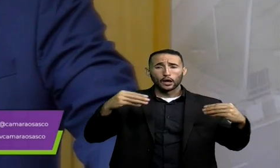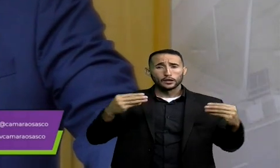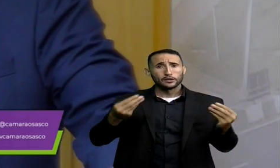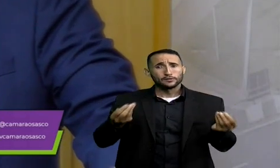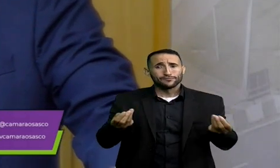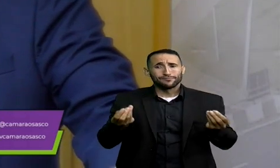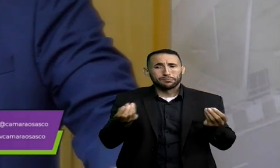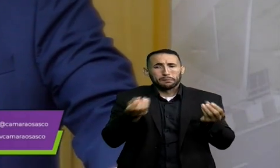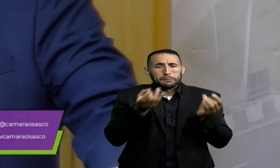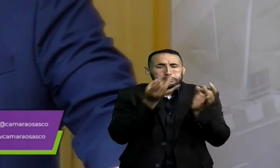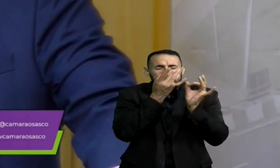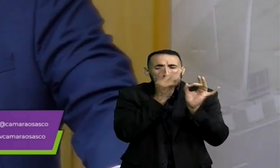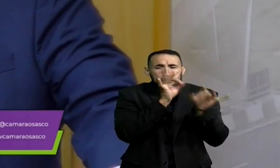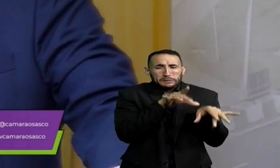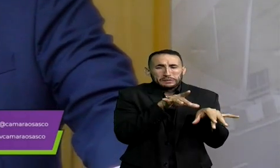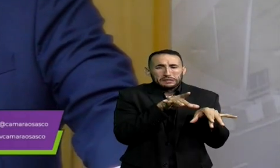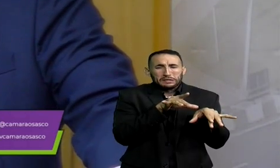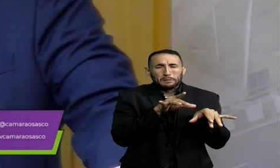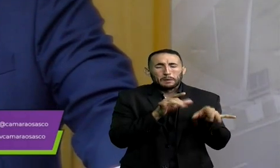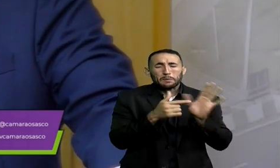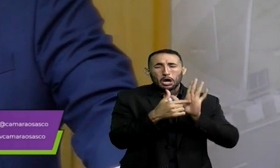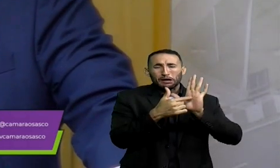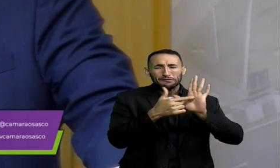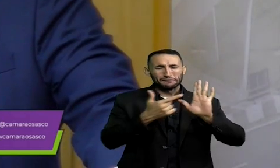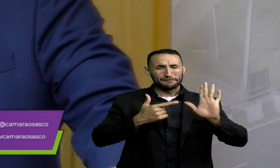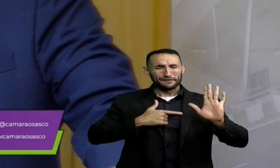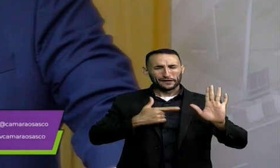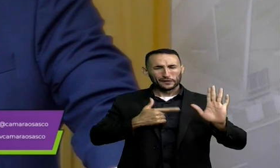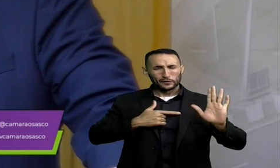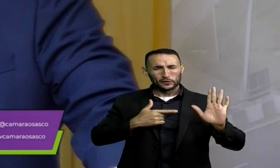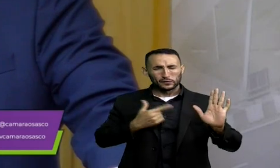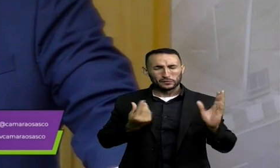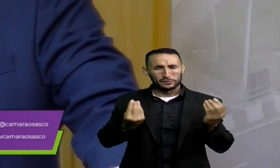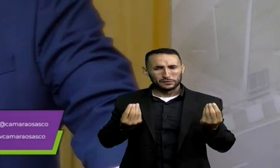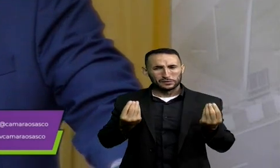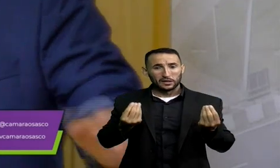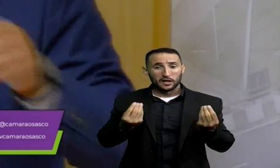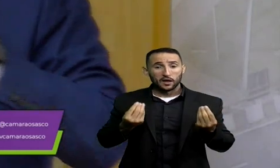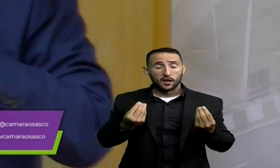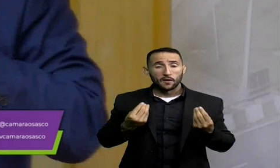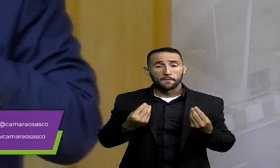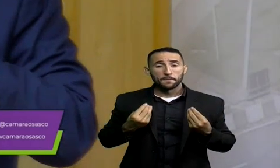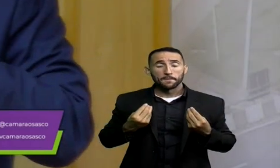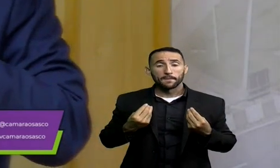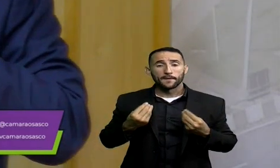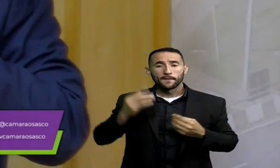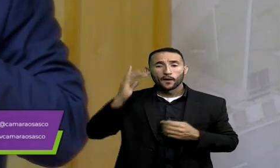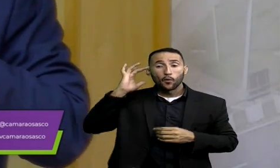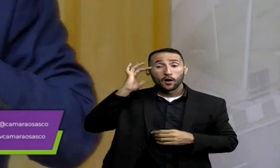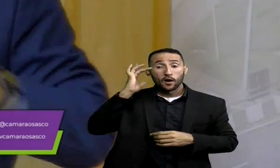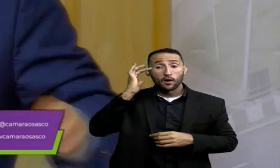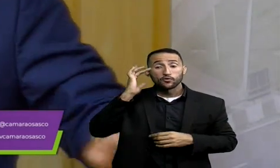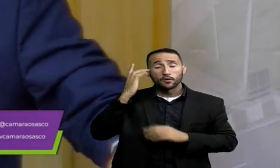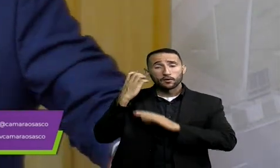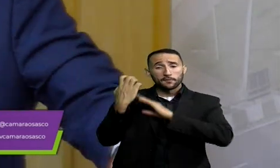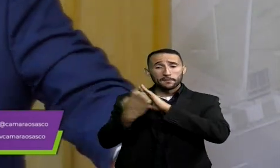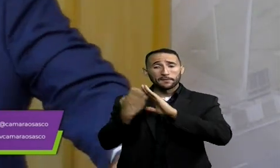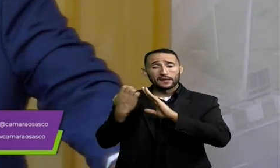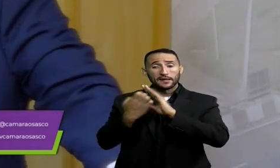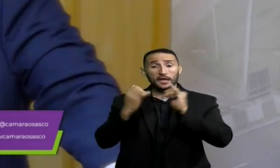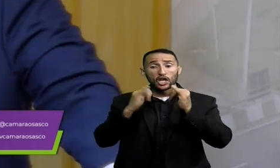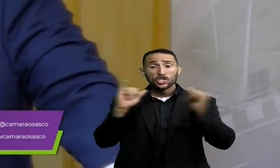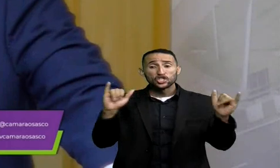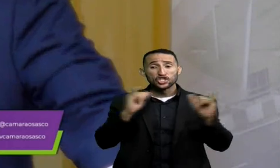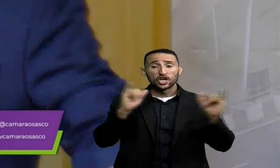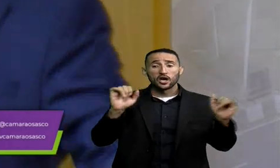enfim coisa feia eu acho que a enel teria que ter um